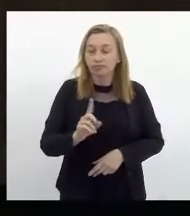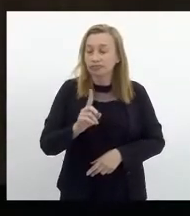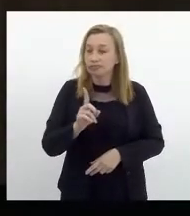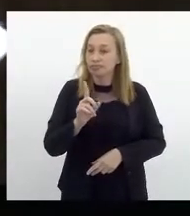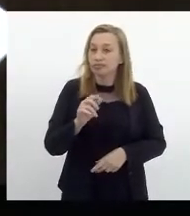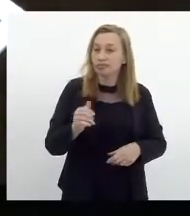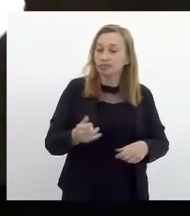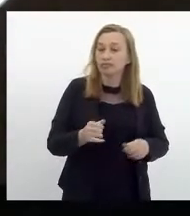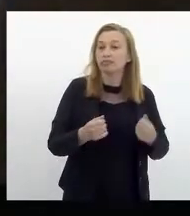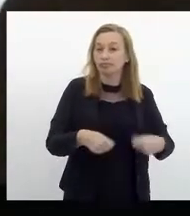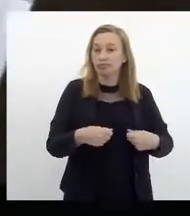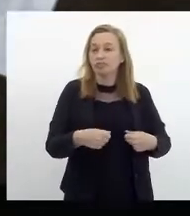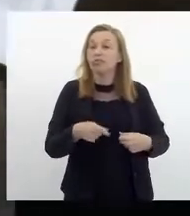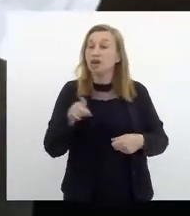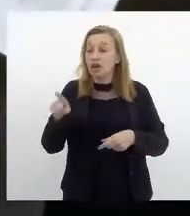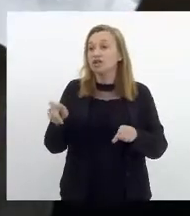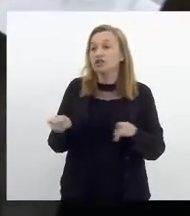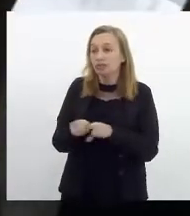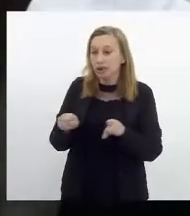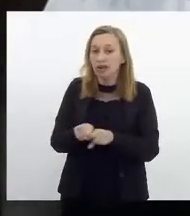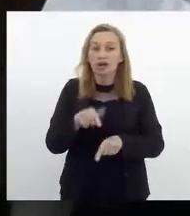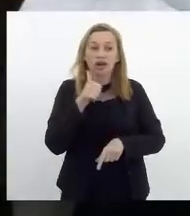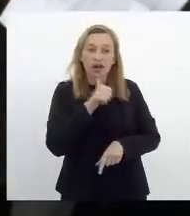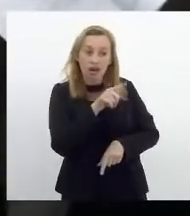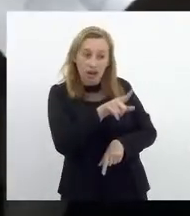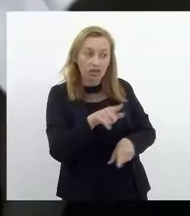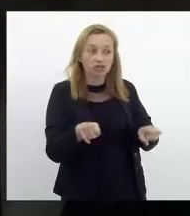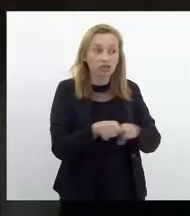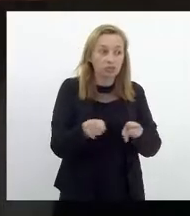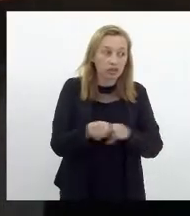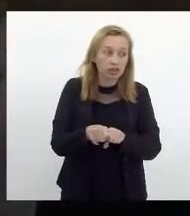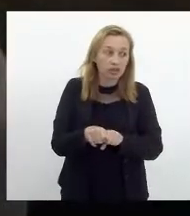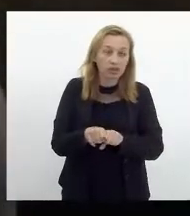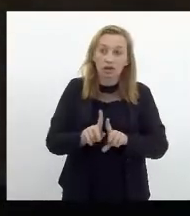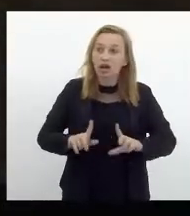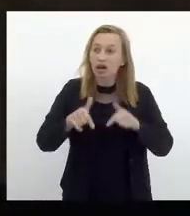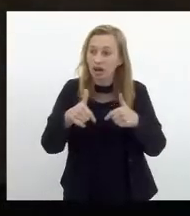também e elas também, eles também e elas também